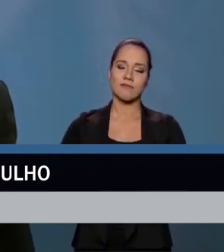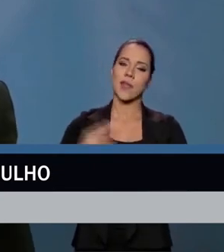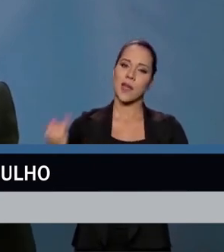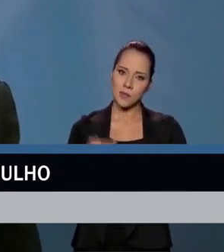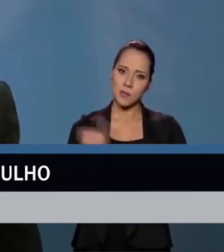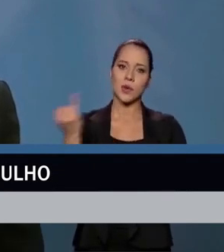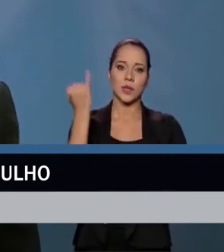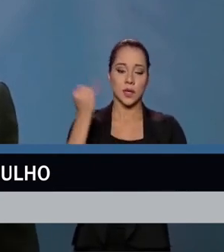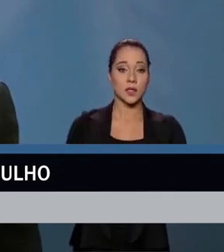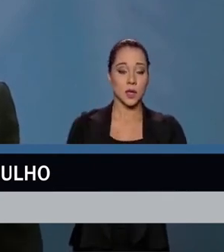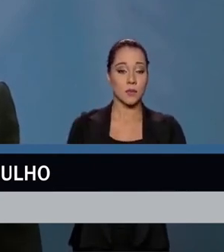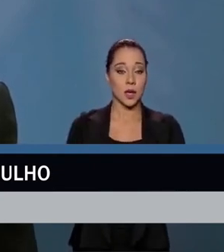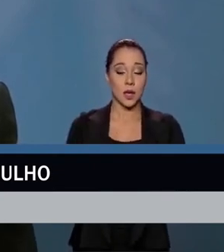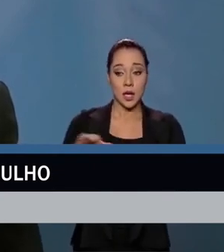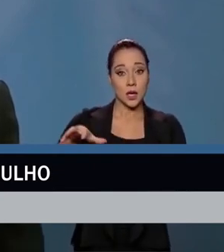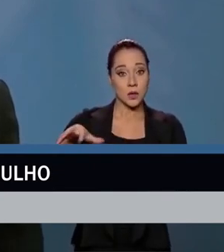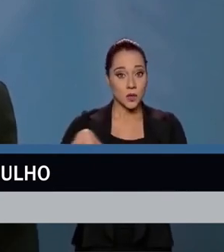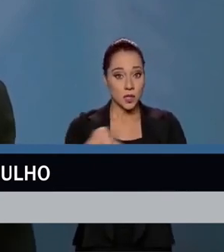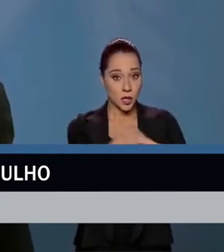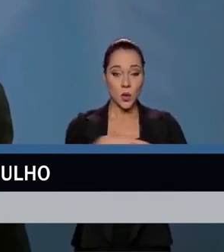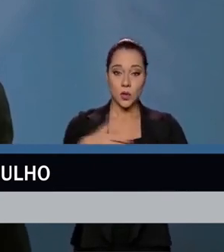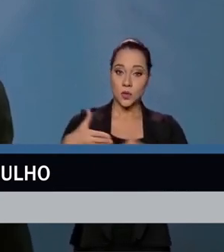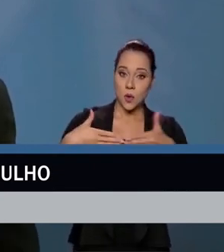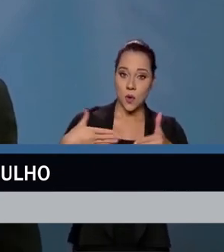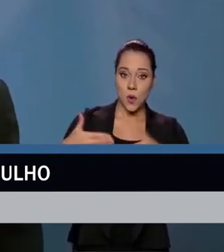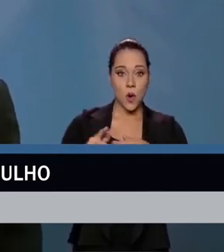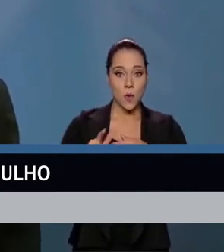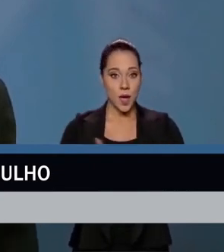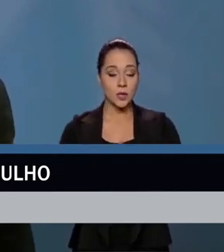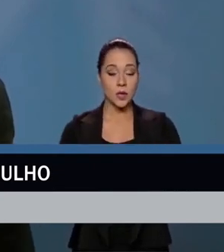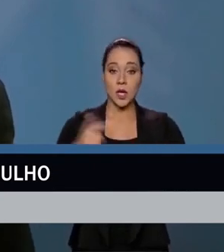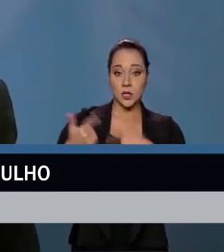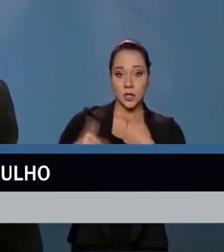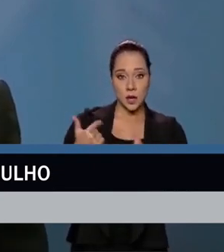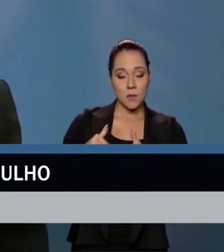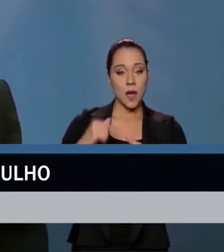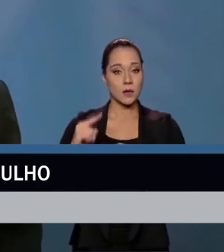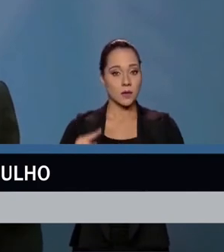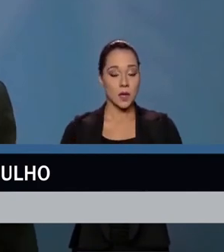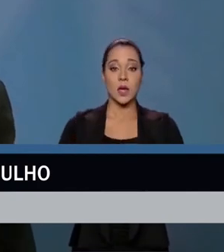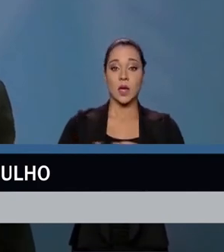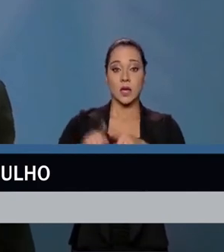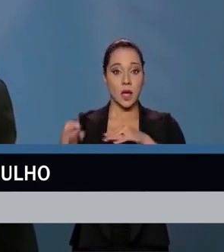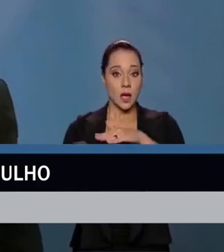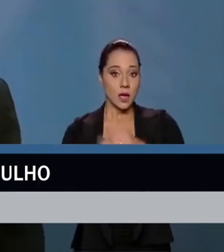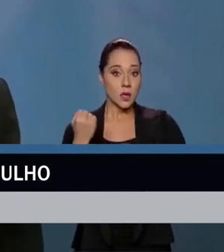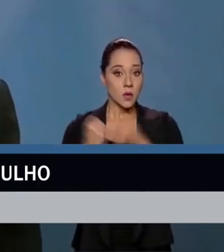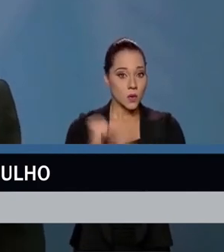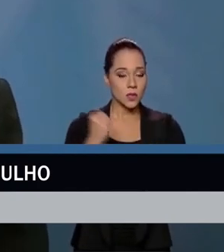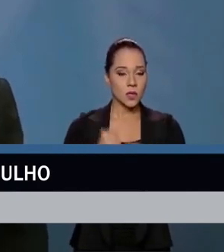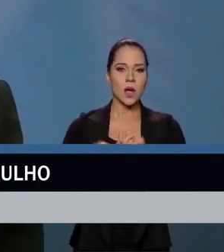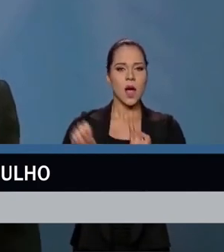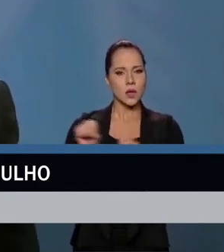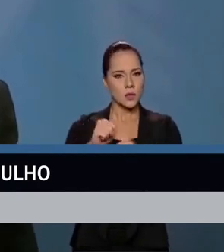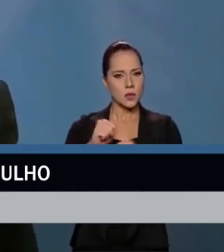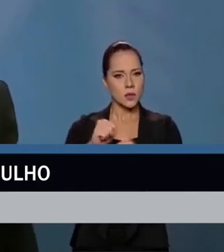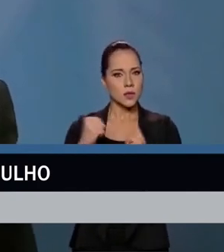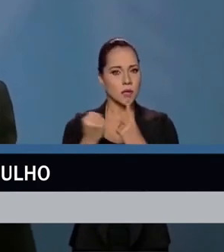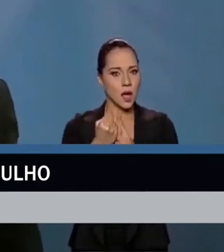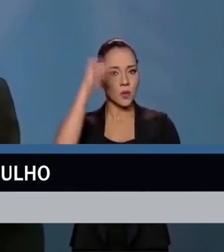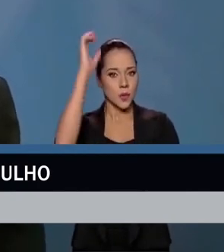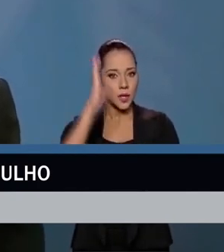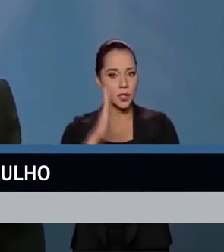fundamental que, além dos setores do comércio, de serviços e da indústria, a sociedade